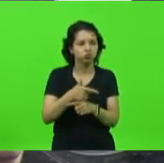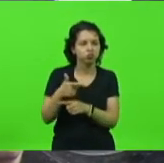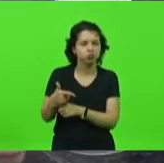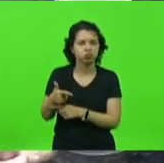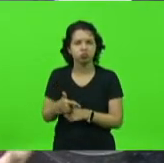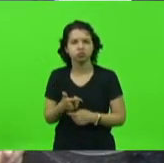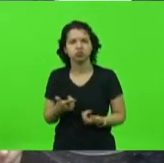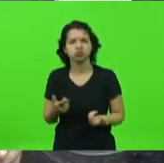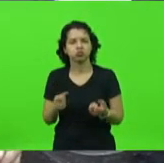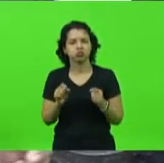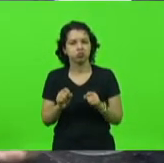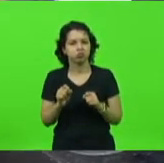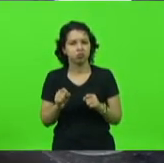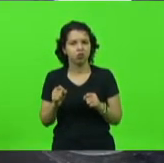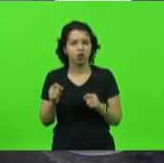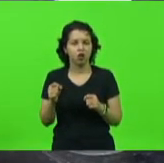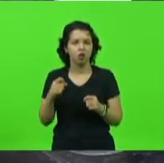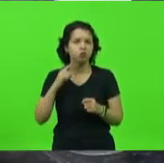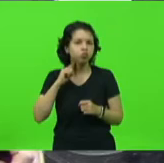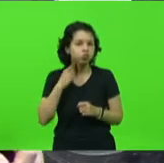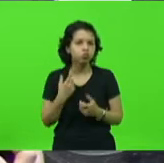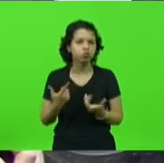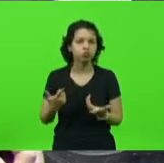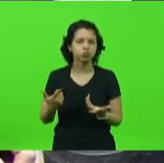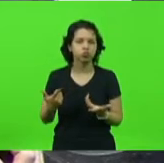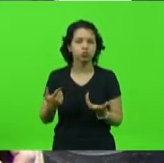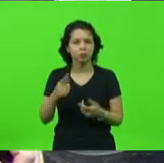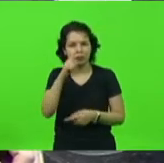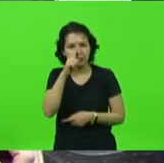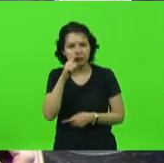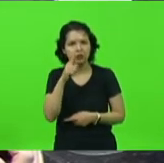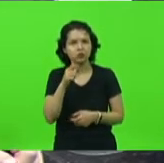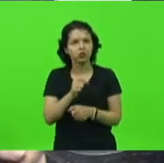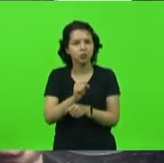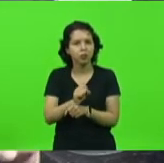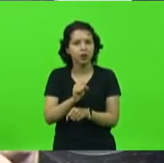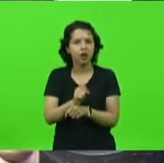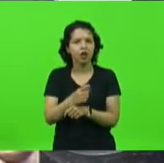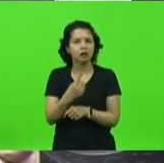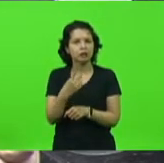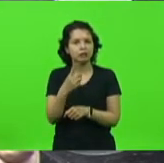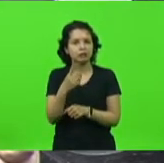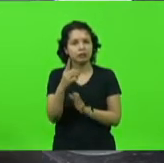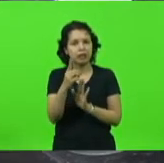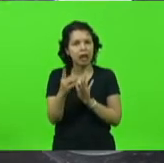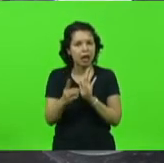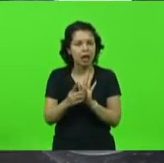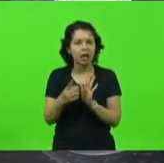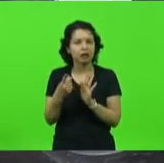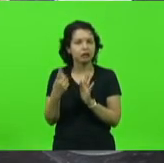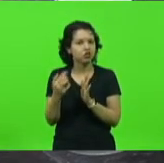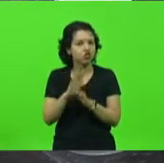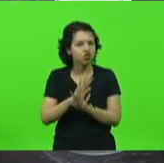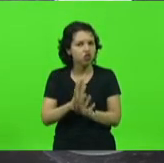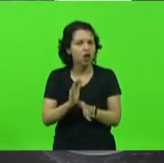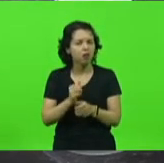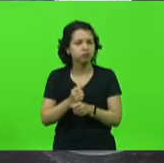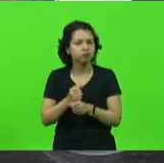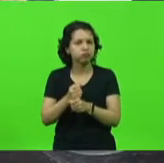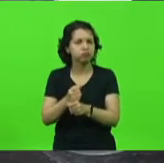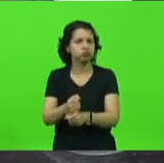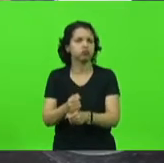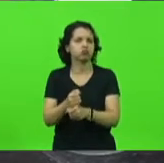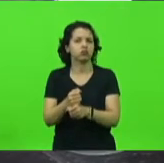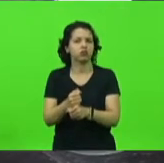ali esperam há quase uma década essa reposição. Todos nós sabemos que a reposição linear é